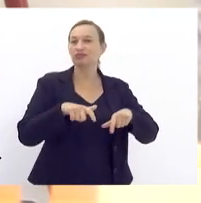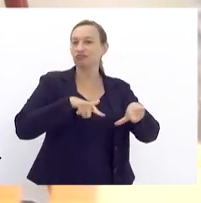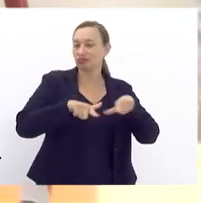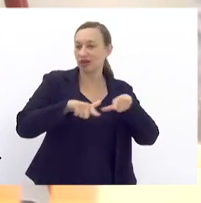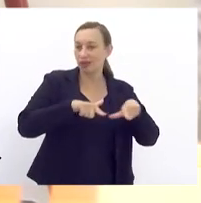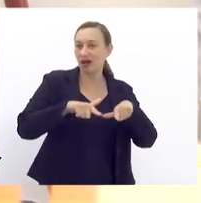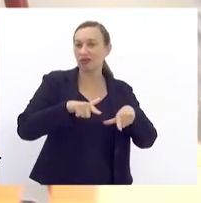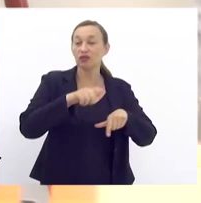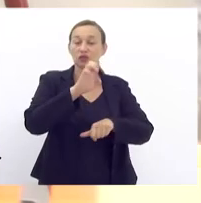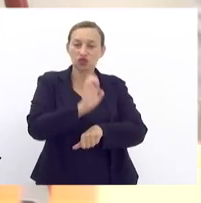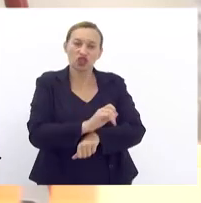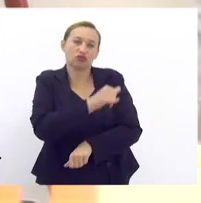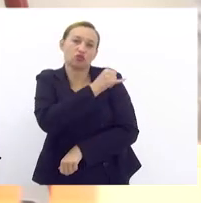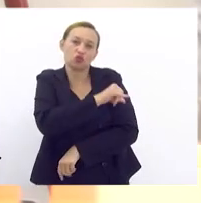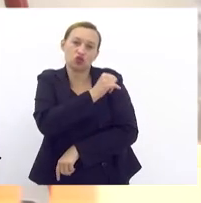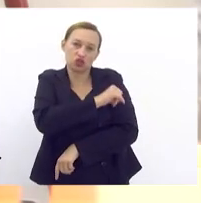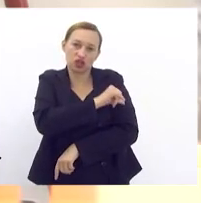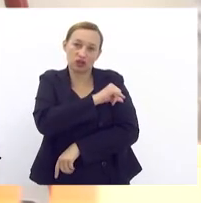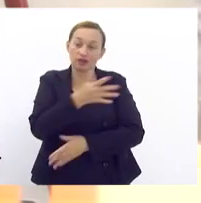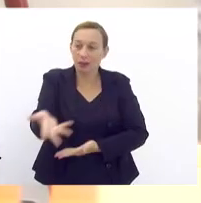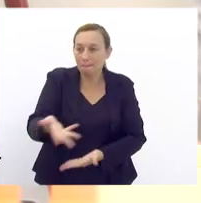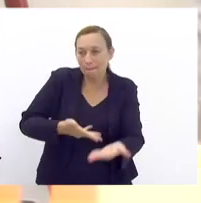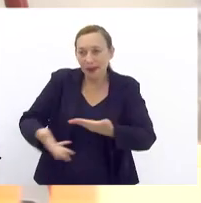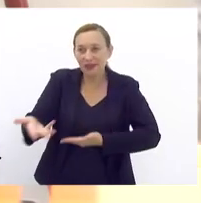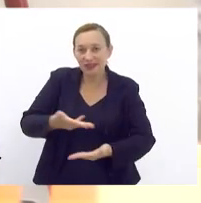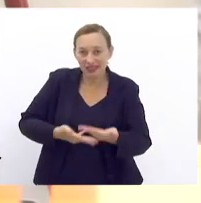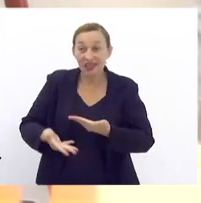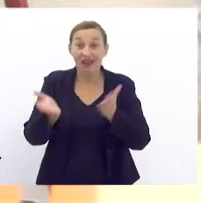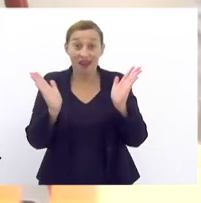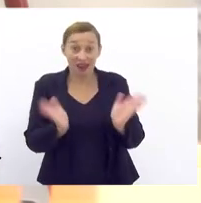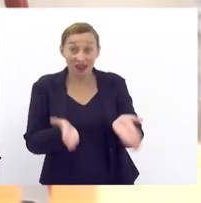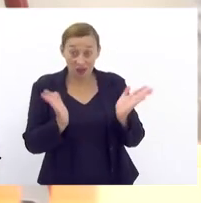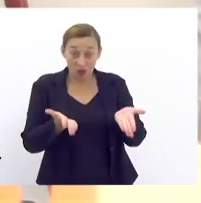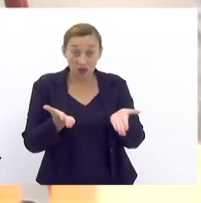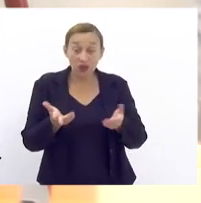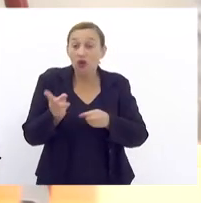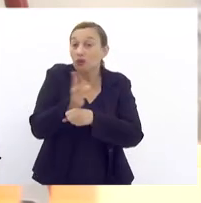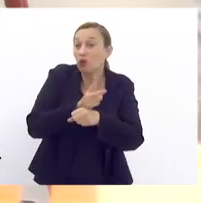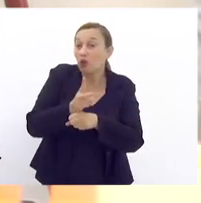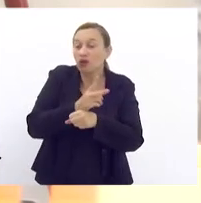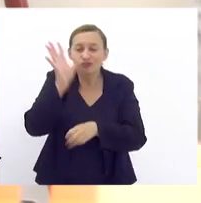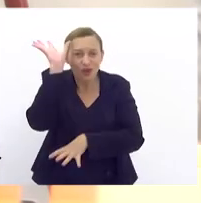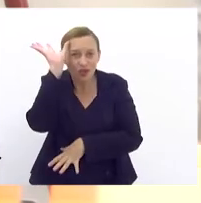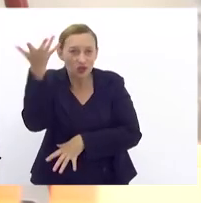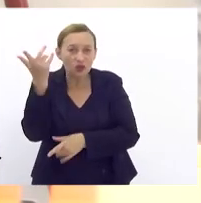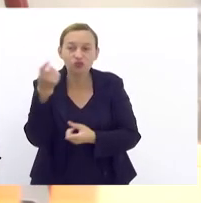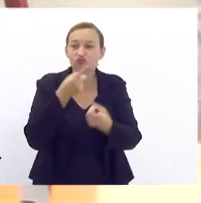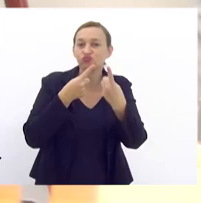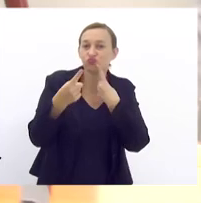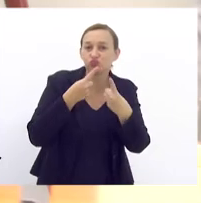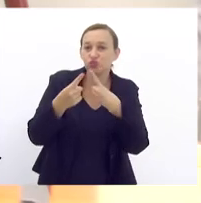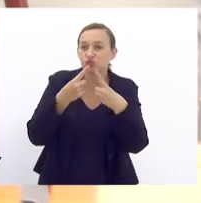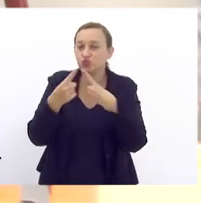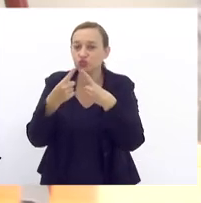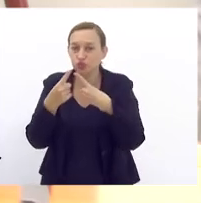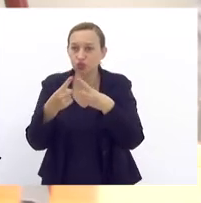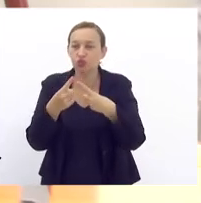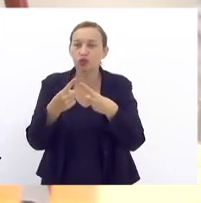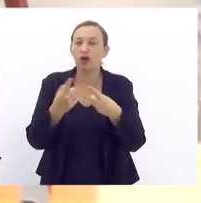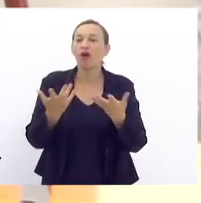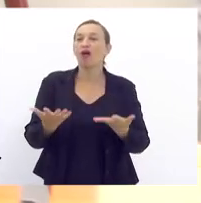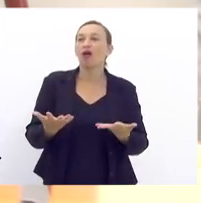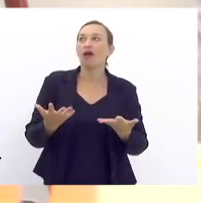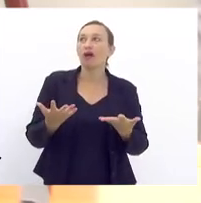no estado do Rio de Janeiro e esta parceria que estamos fazendo agora buscando soluções discutindo colocando a luz não